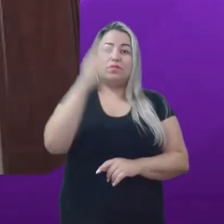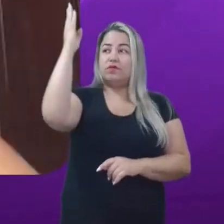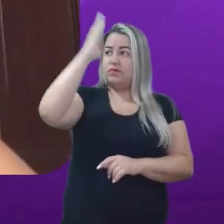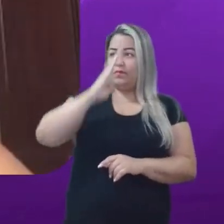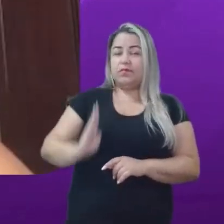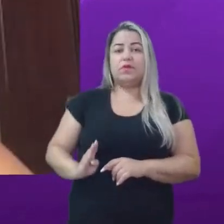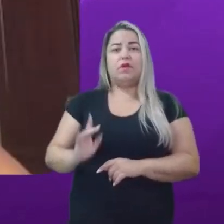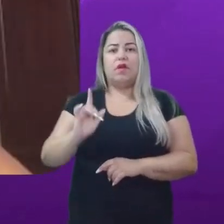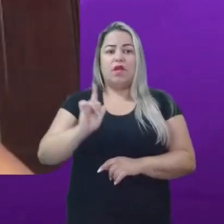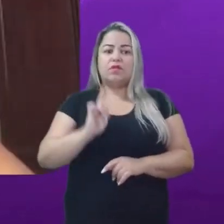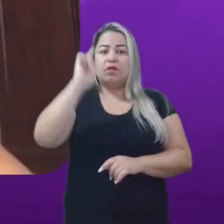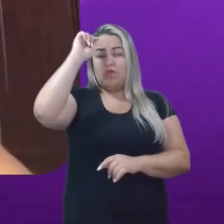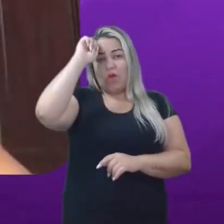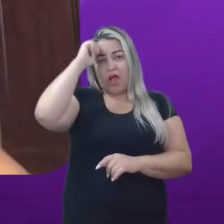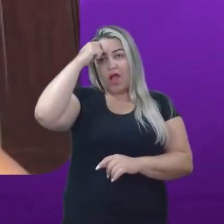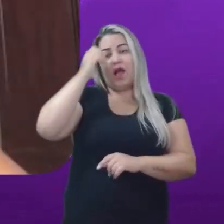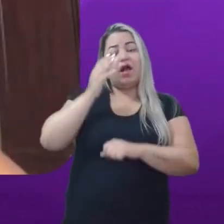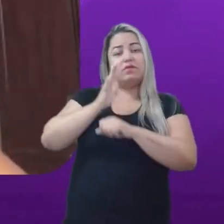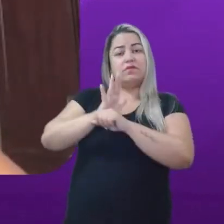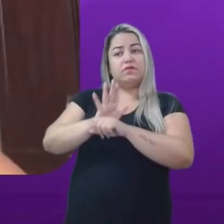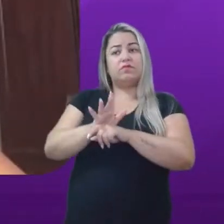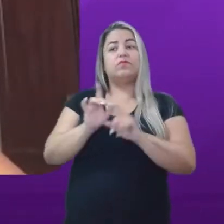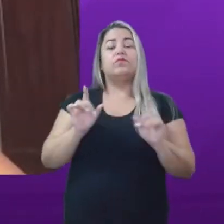Brasil tem um racismo